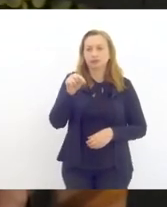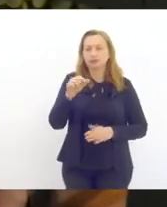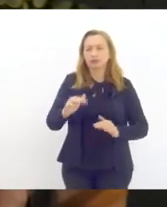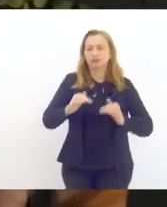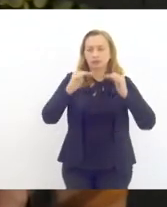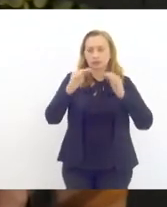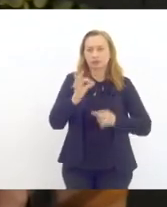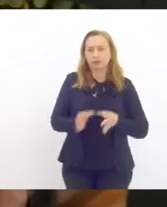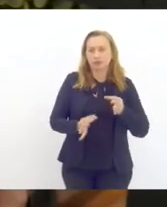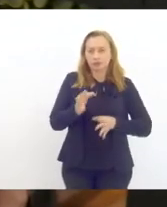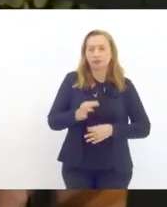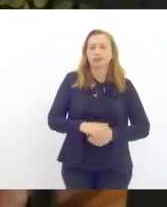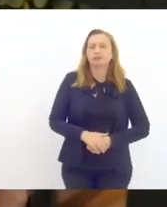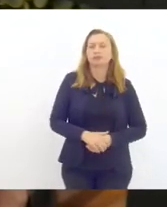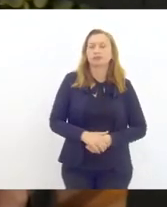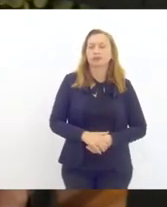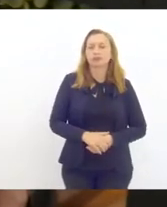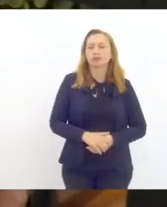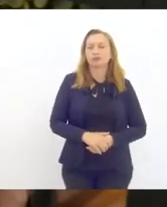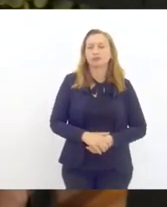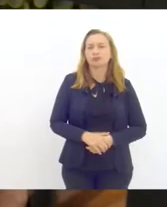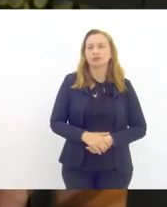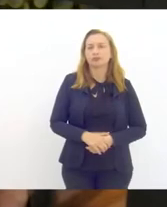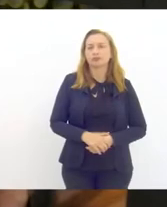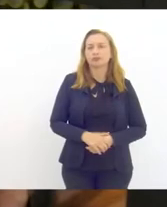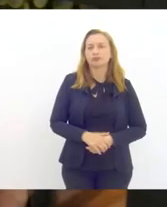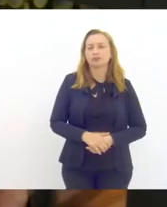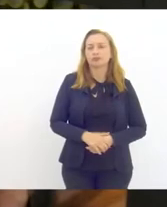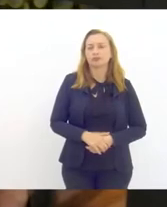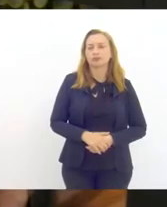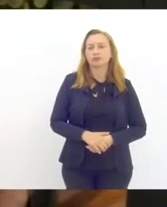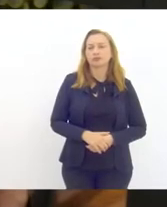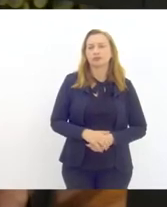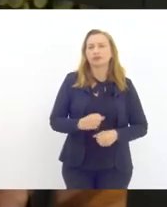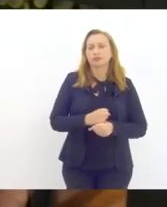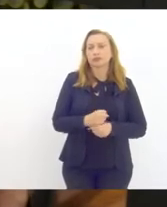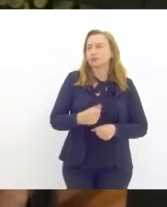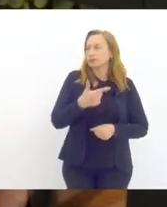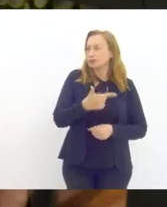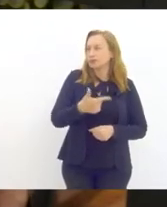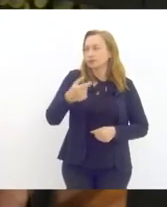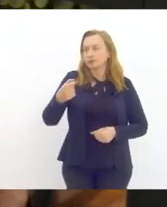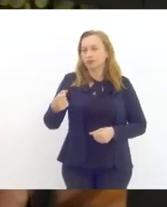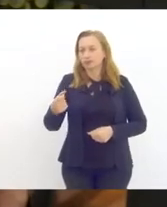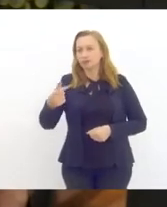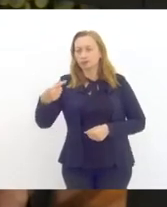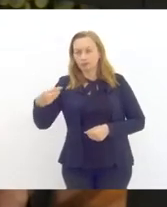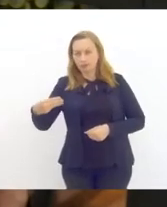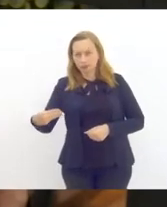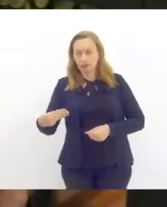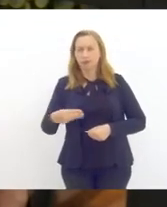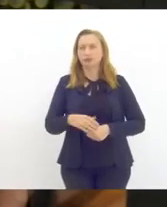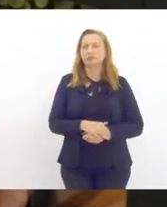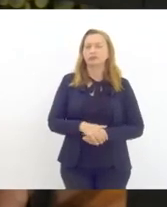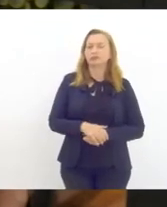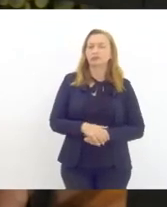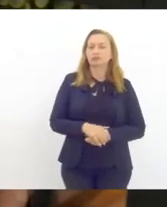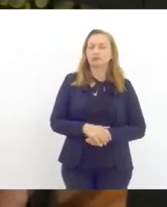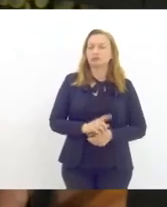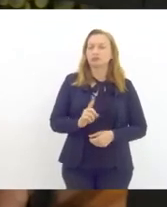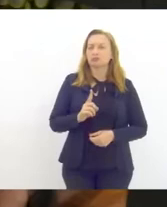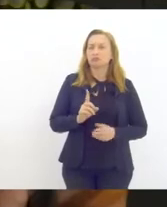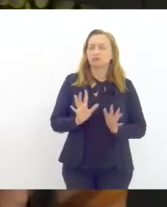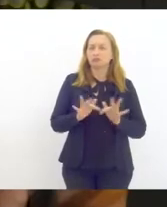Supremo em relação ao ano de 2023. Nós não